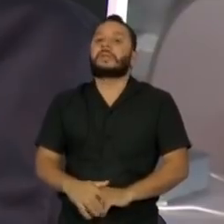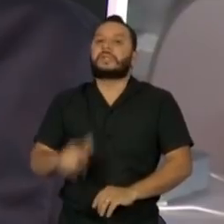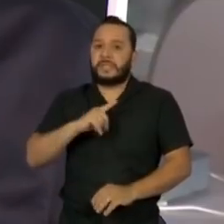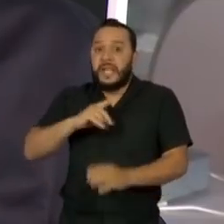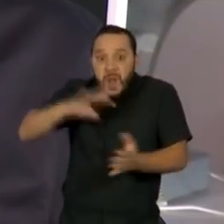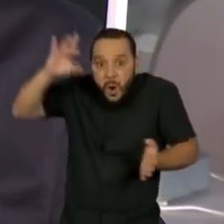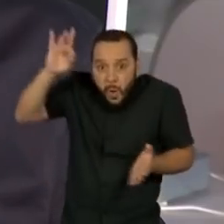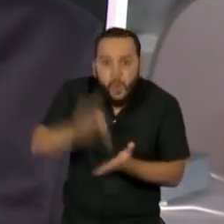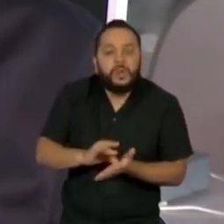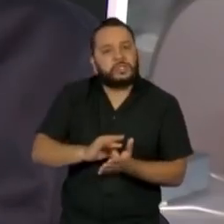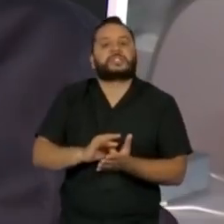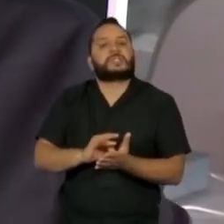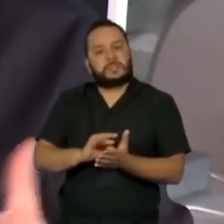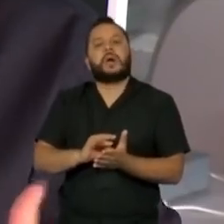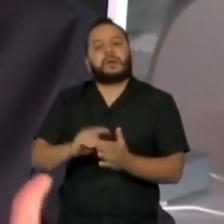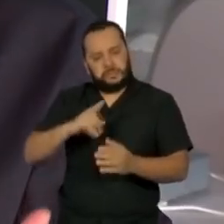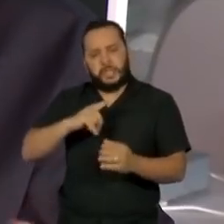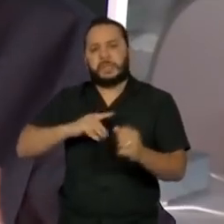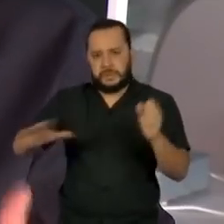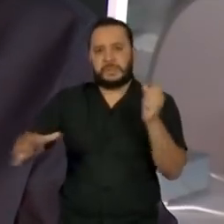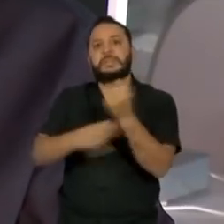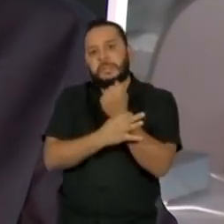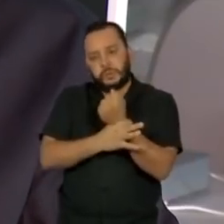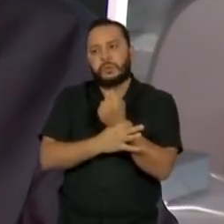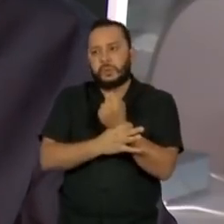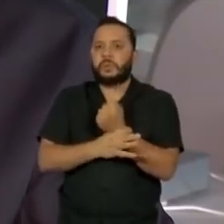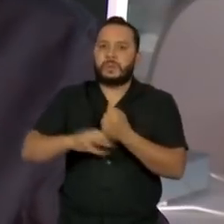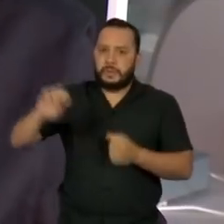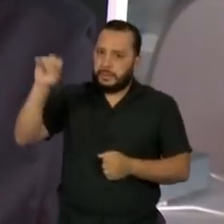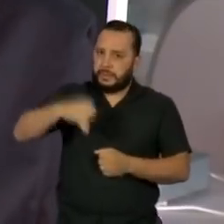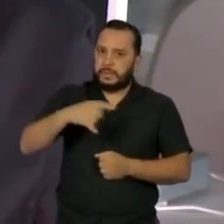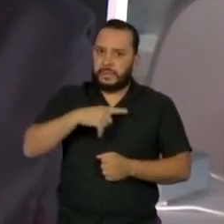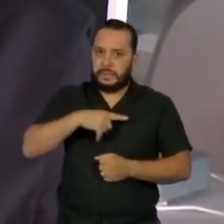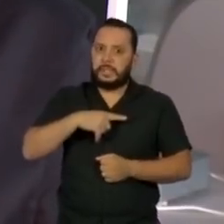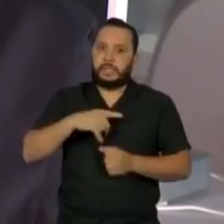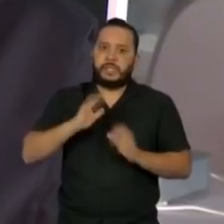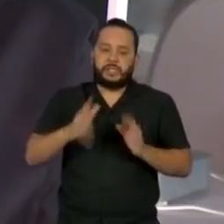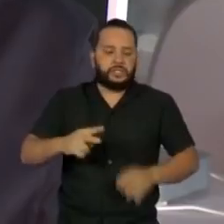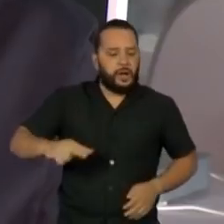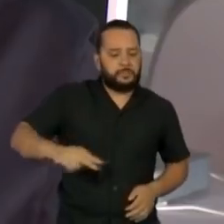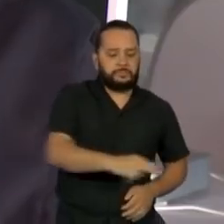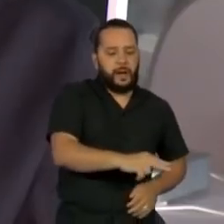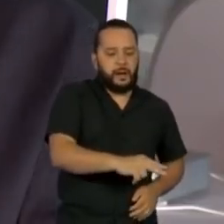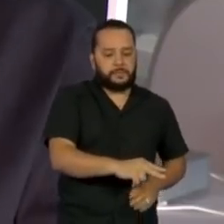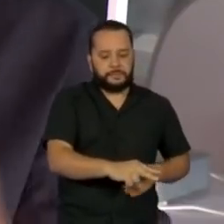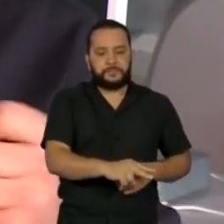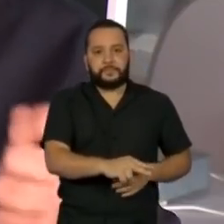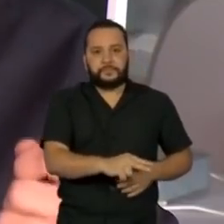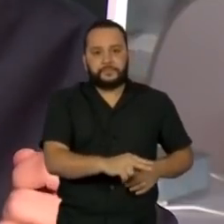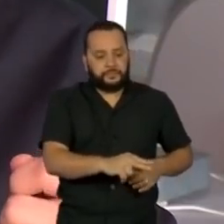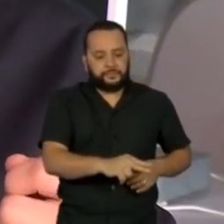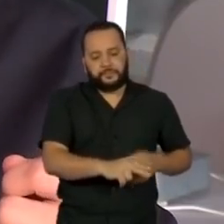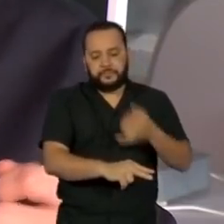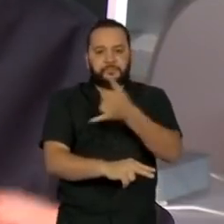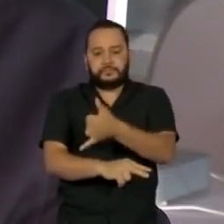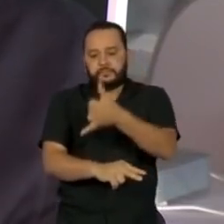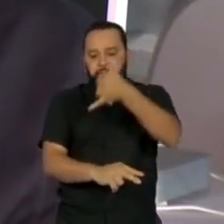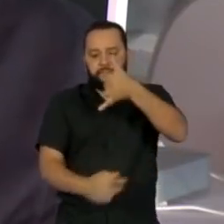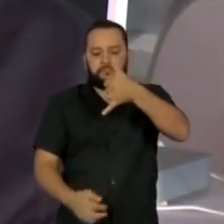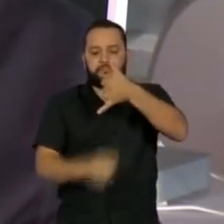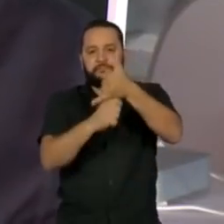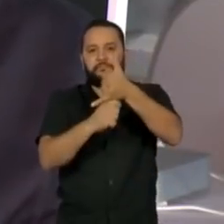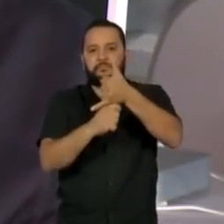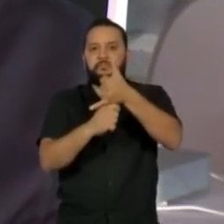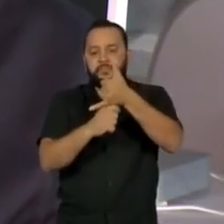tem a garantia que aquele aparelho, carregador, mesmo plugado na tomada e fora do meu celular, ele não